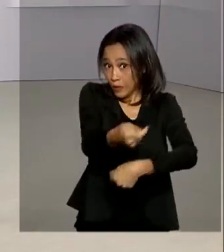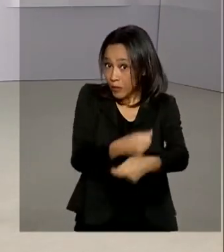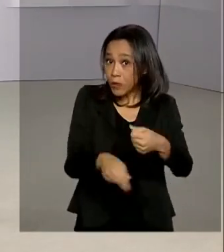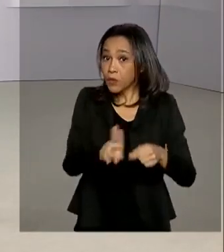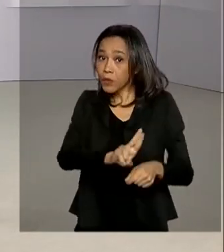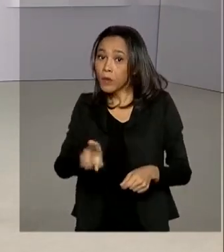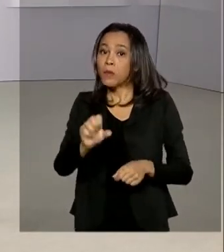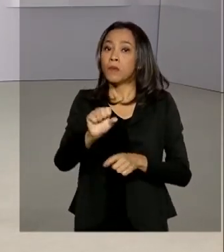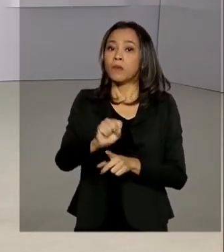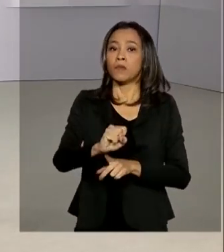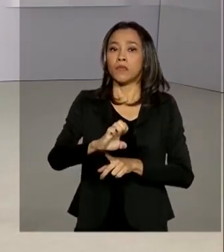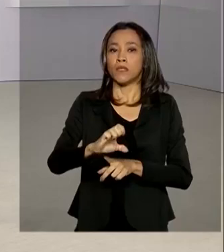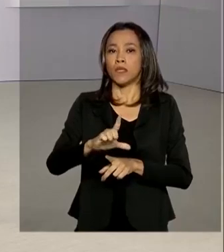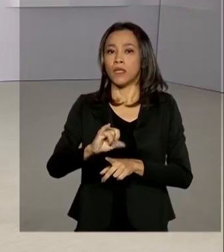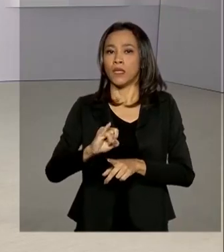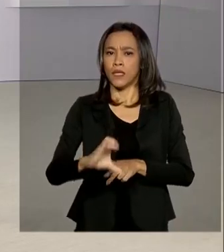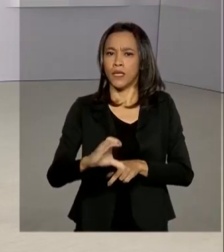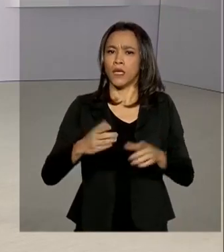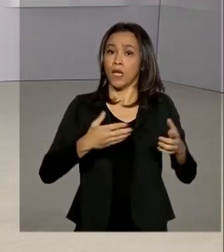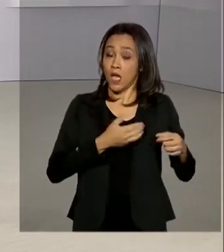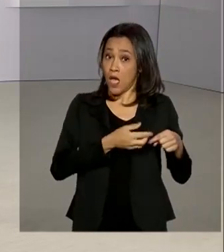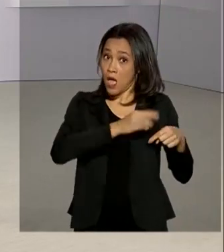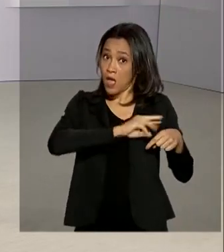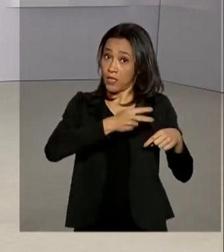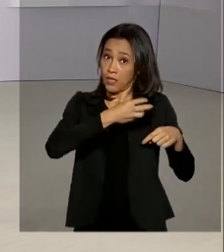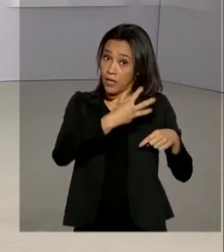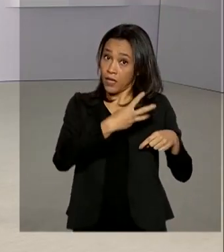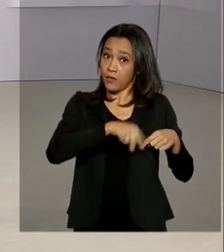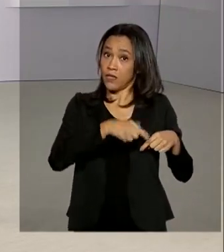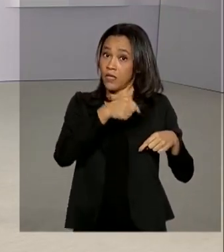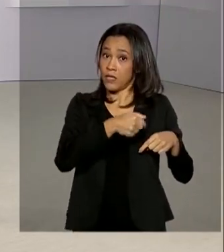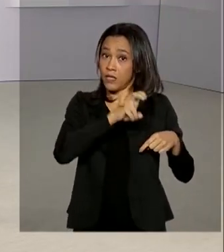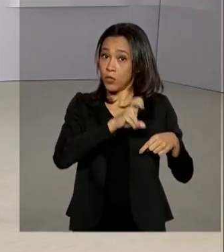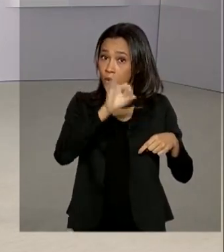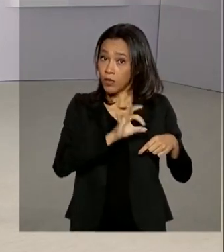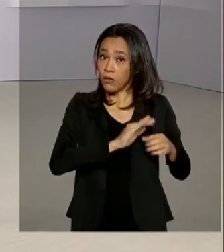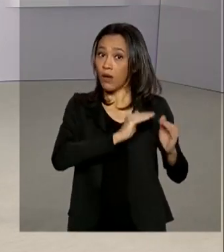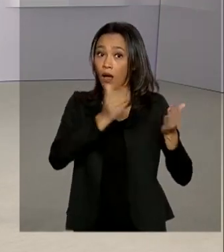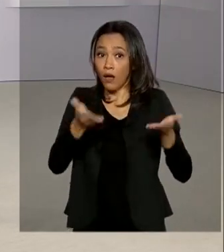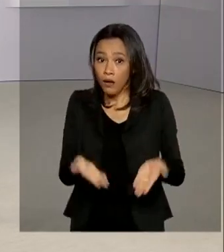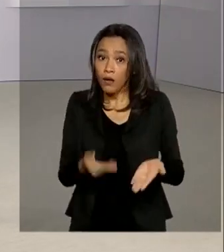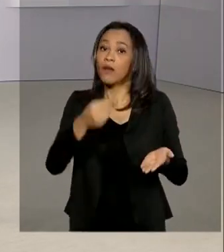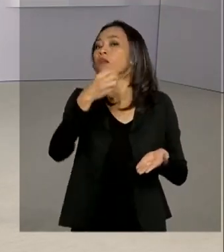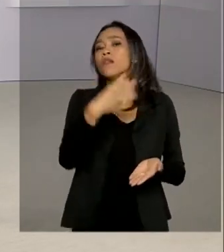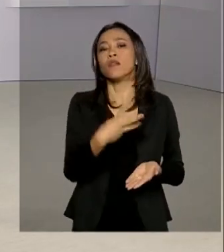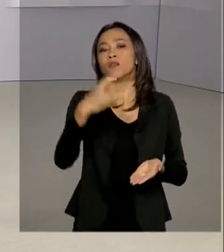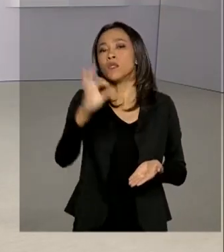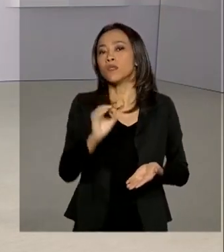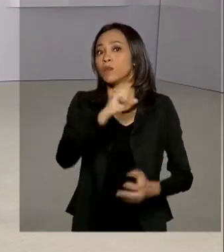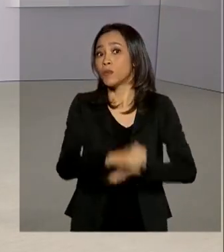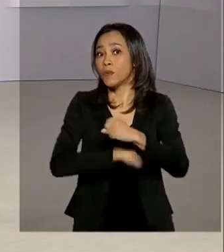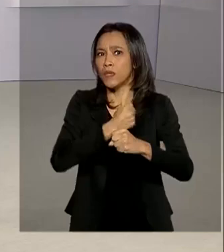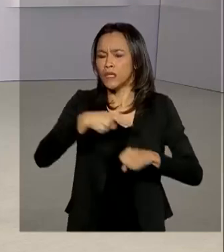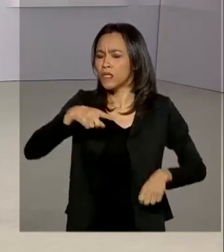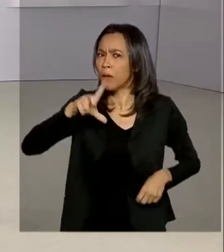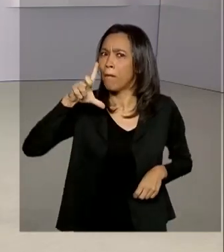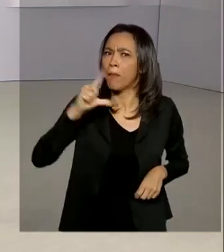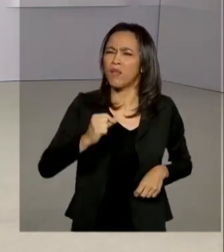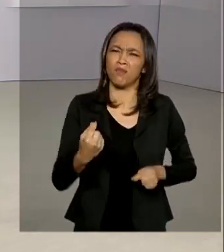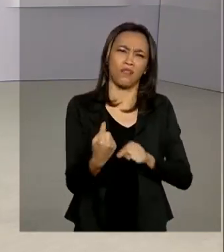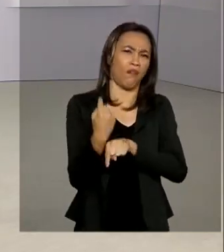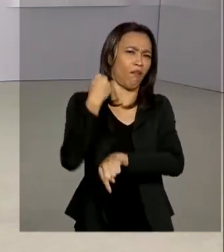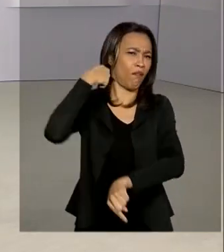Selic. A taxa passou de 3,75% para 3% ao ano e é a menor desde